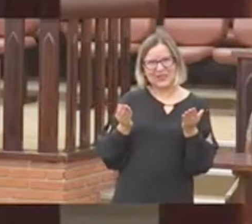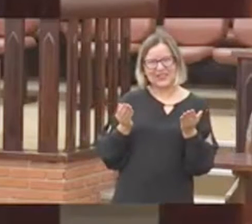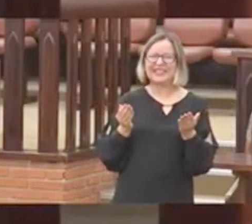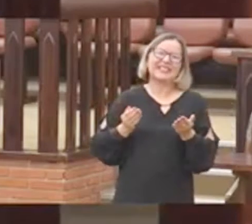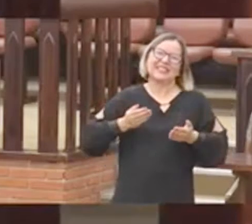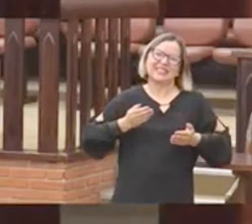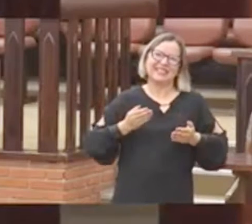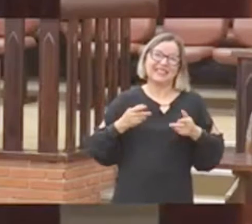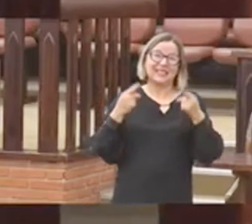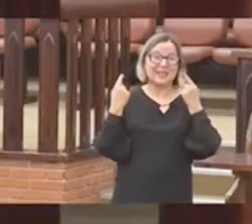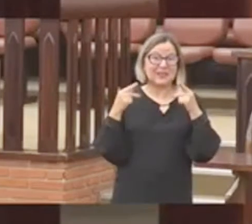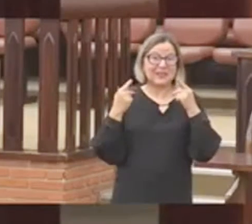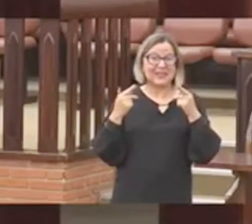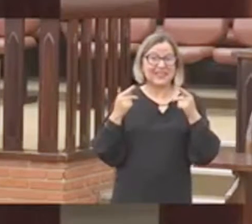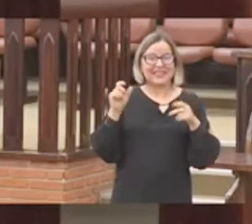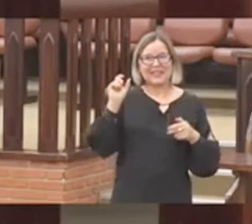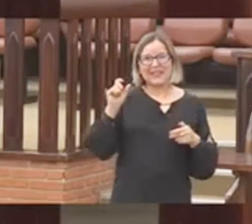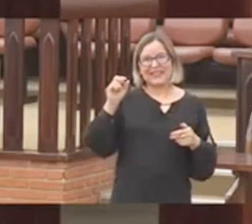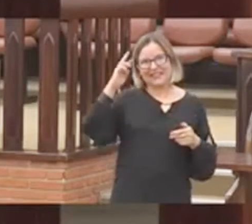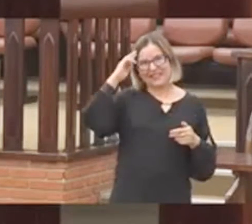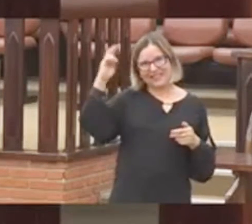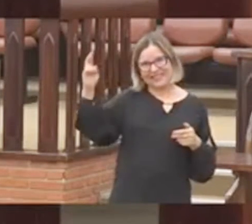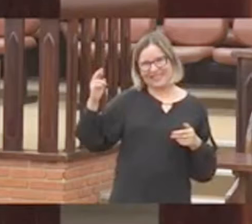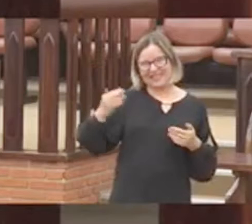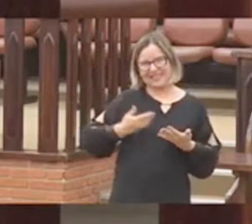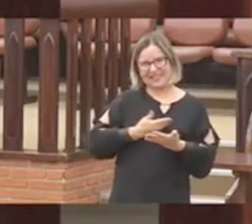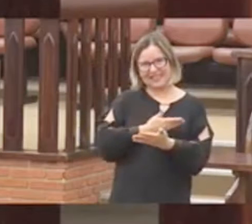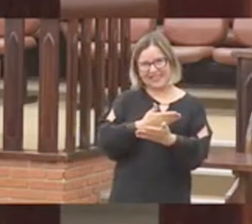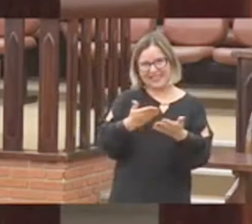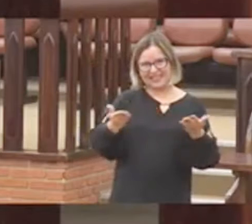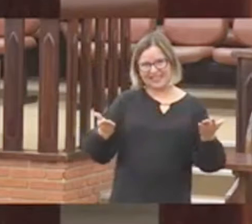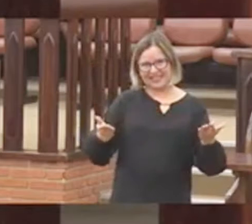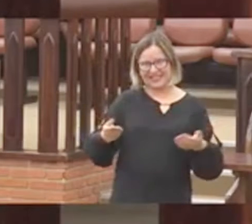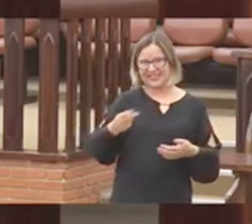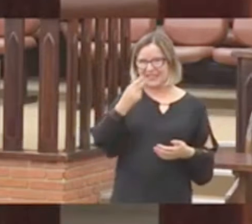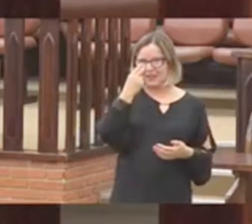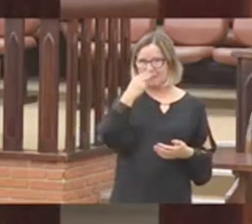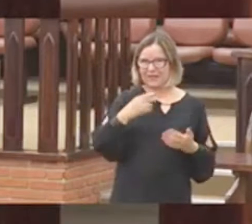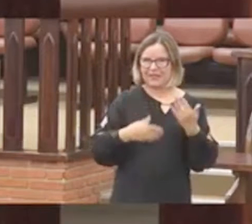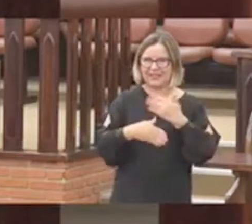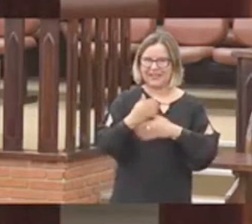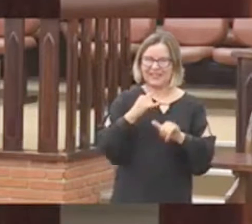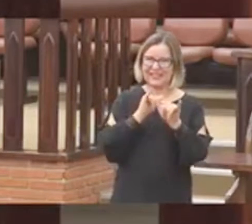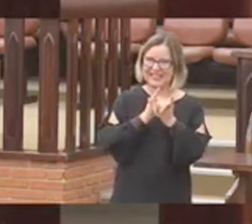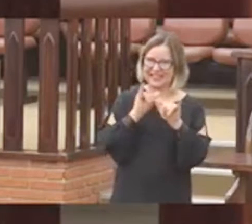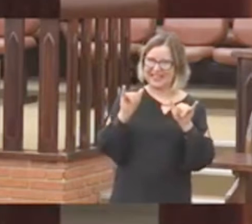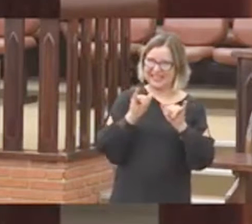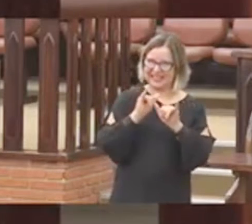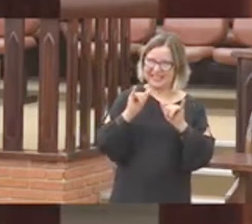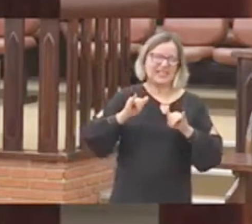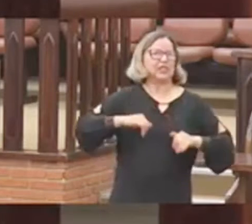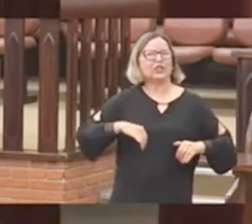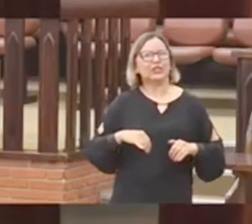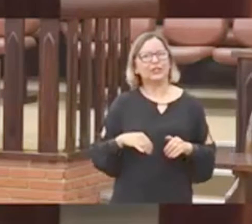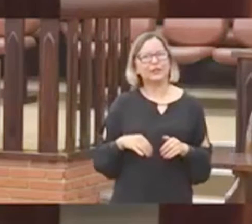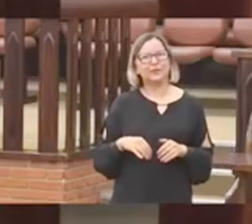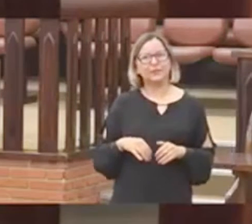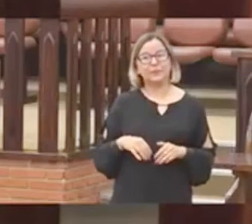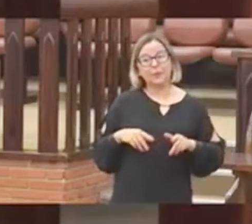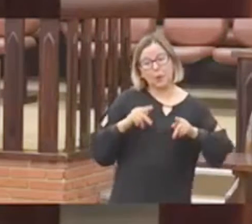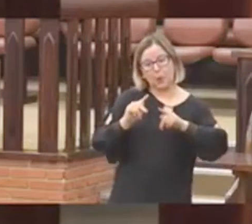palavra do Senhor com vocês que estão nos assistindo via internet. É um pouco